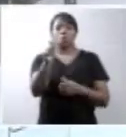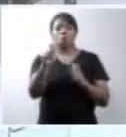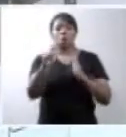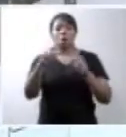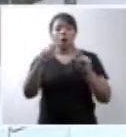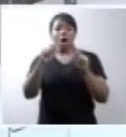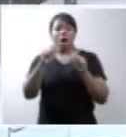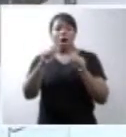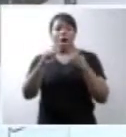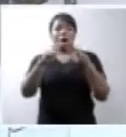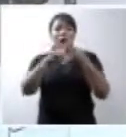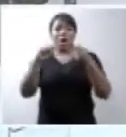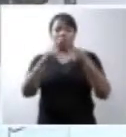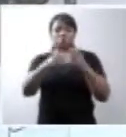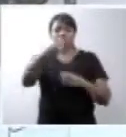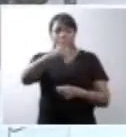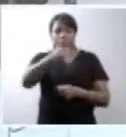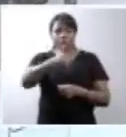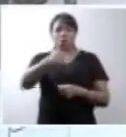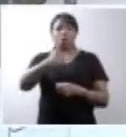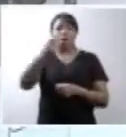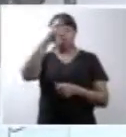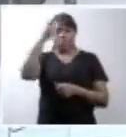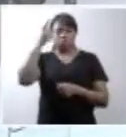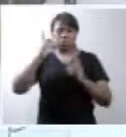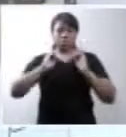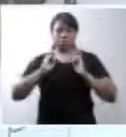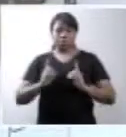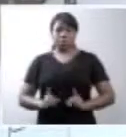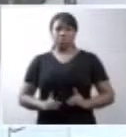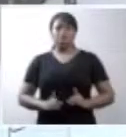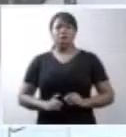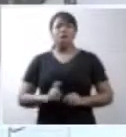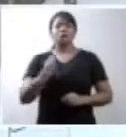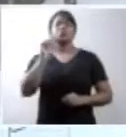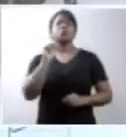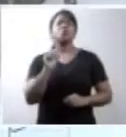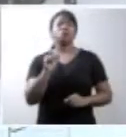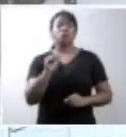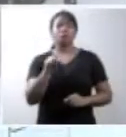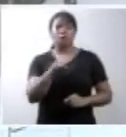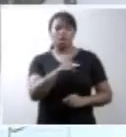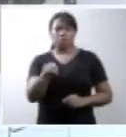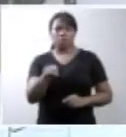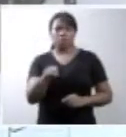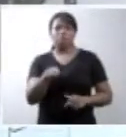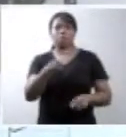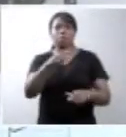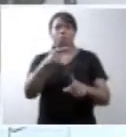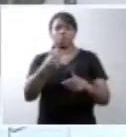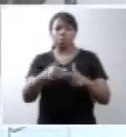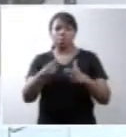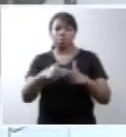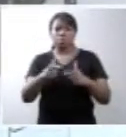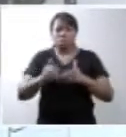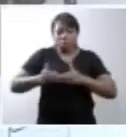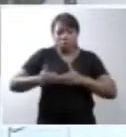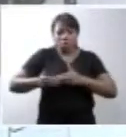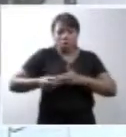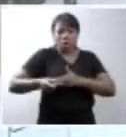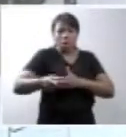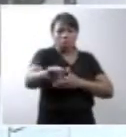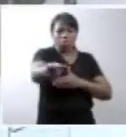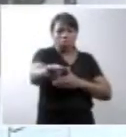a Convenção define que pessoas com deficiência são aquelas que têm impedimentos de longo prazo,